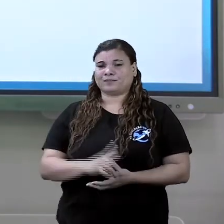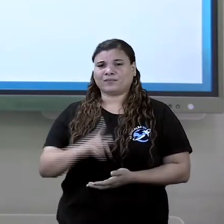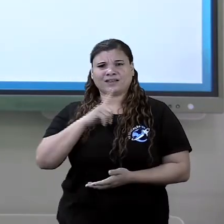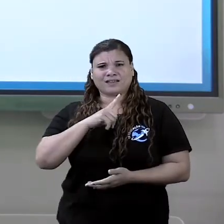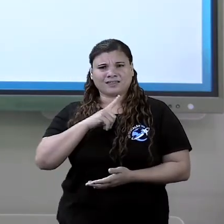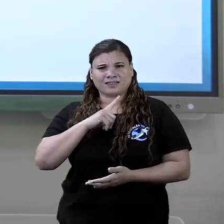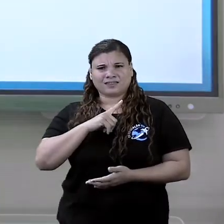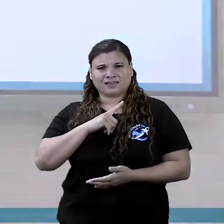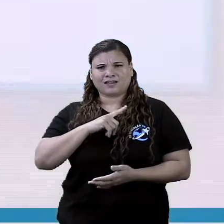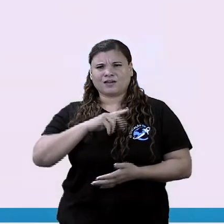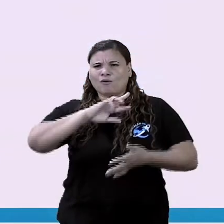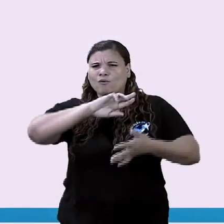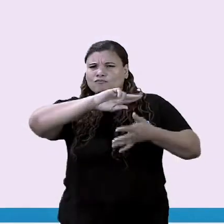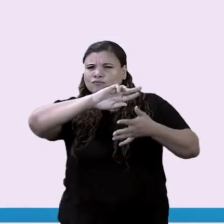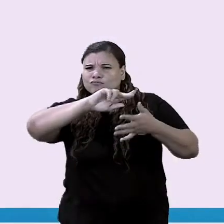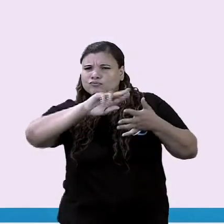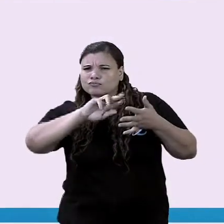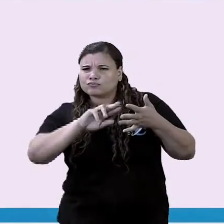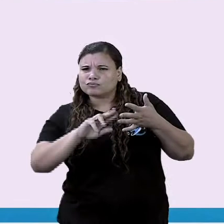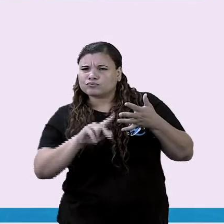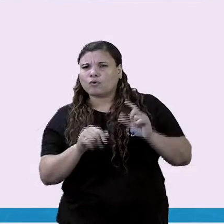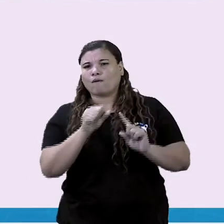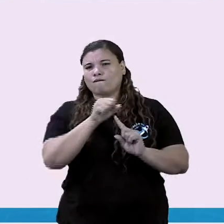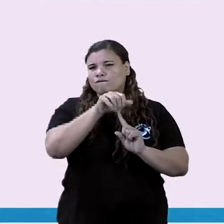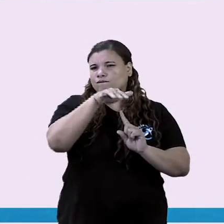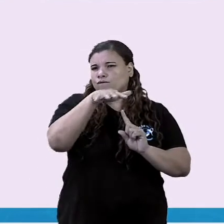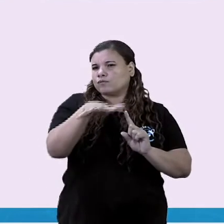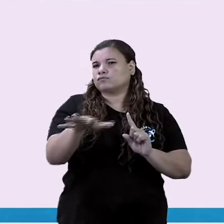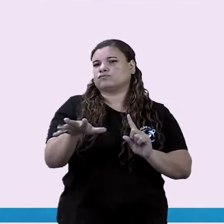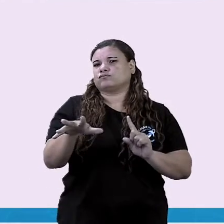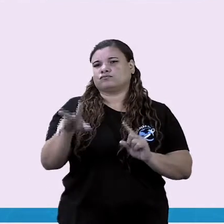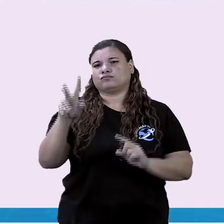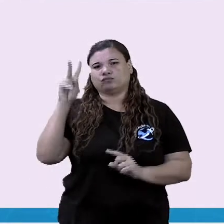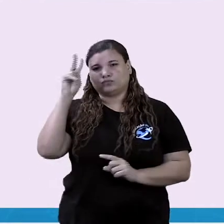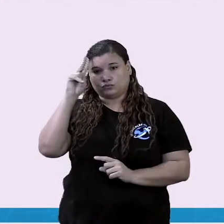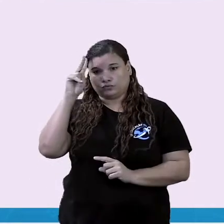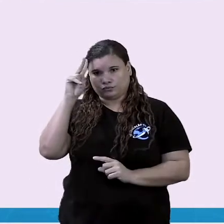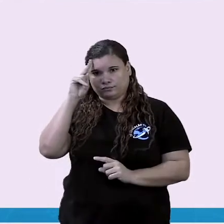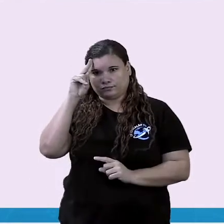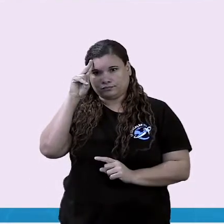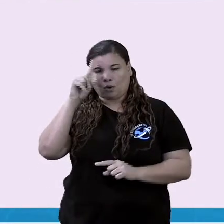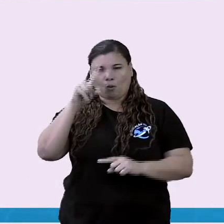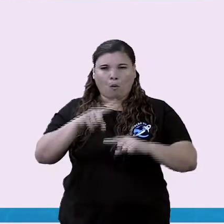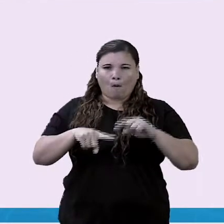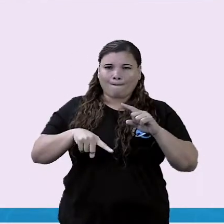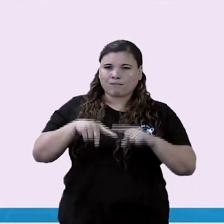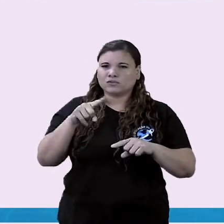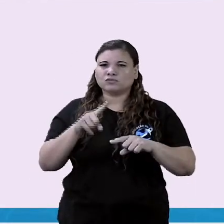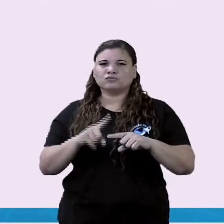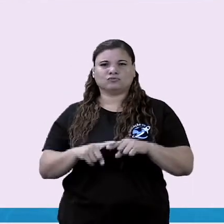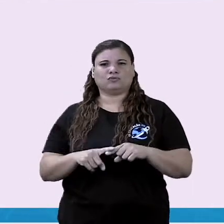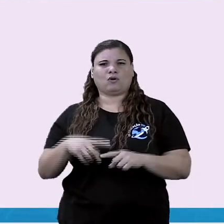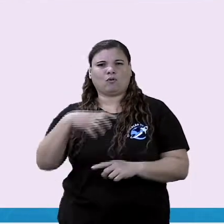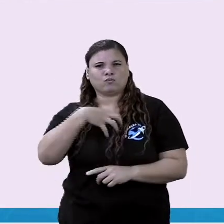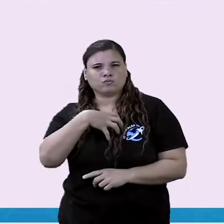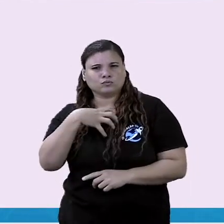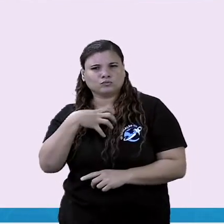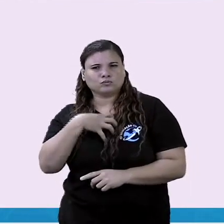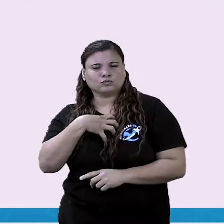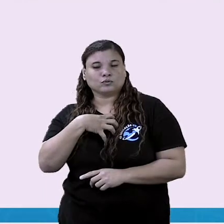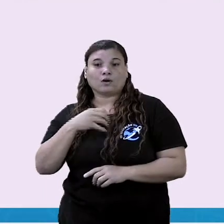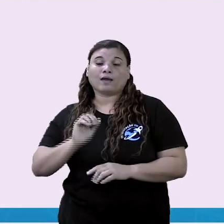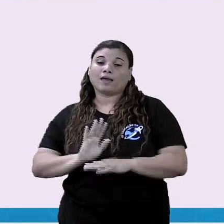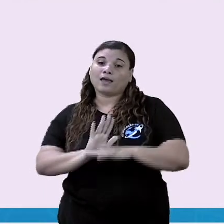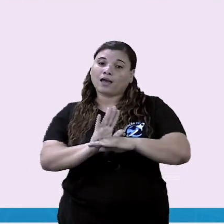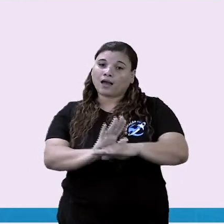existem várias fontes históricas, ou seja, vários objetos e formas de